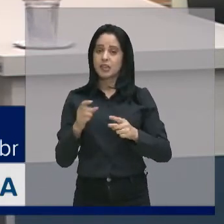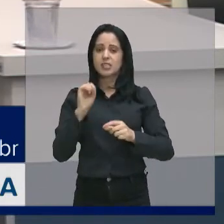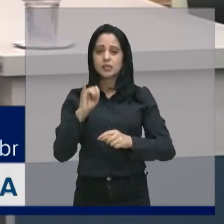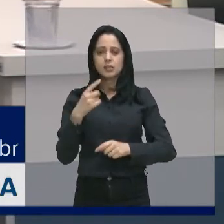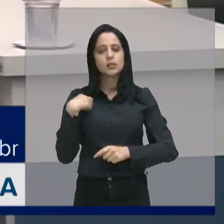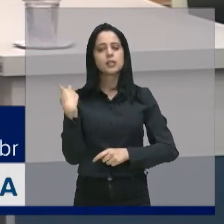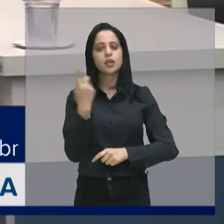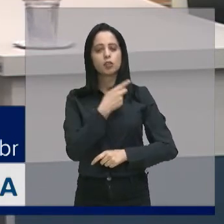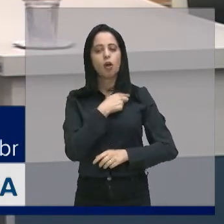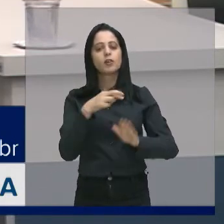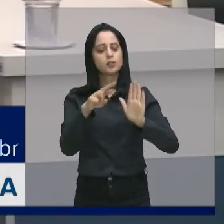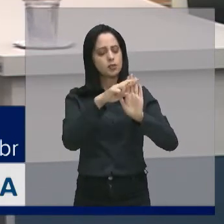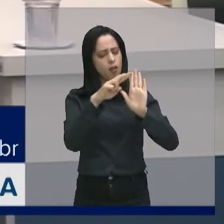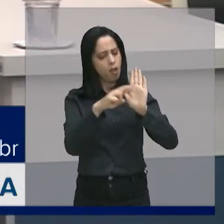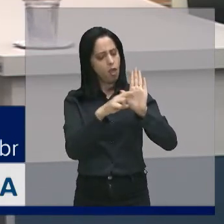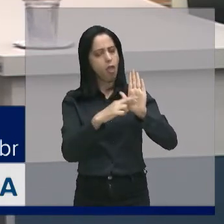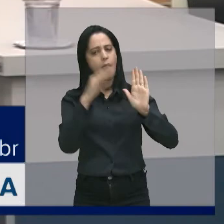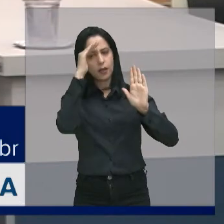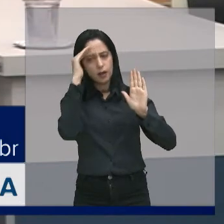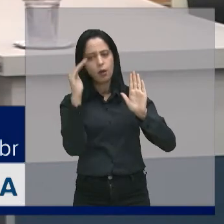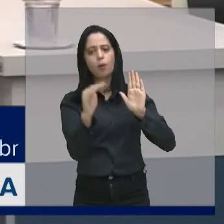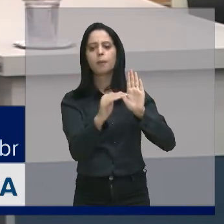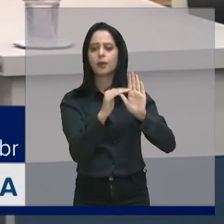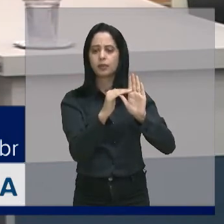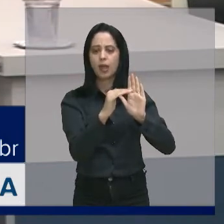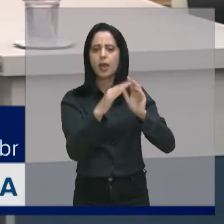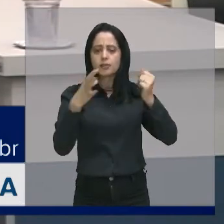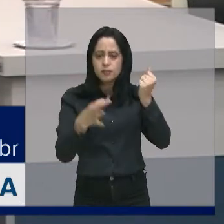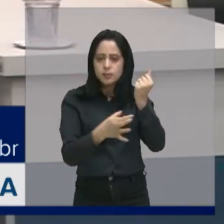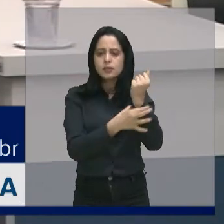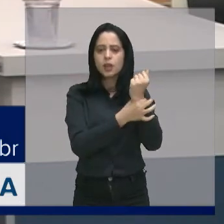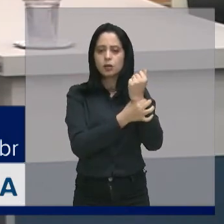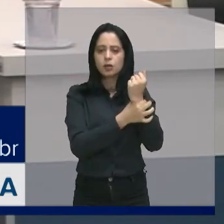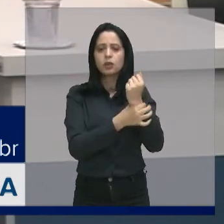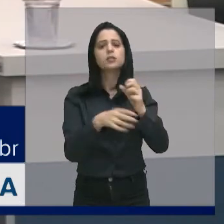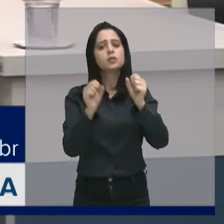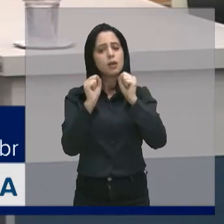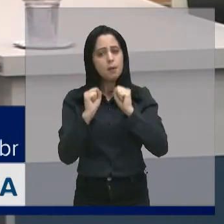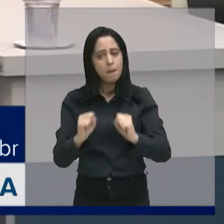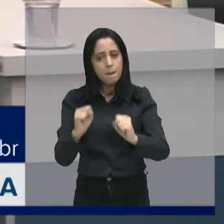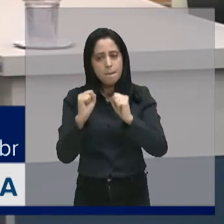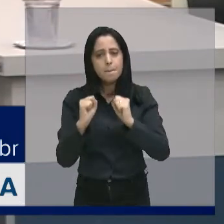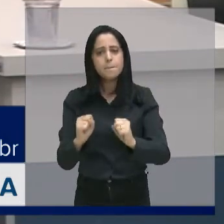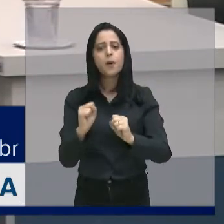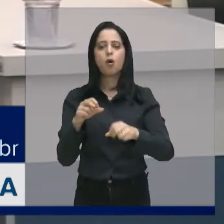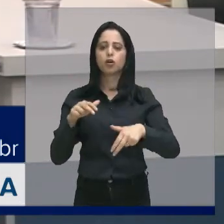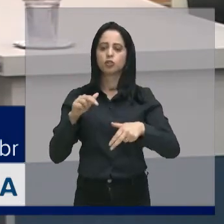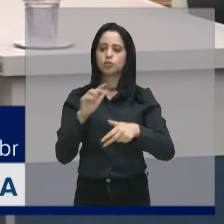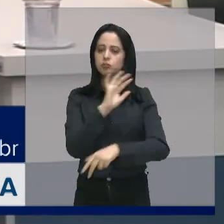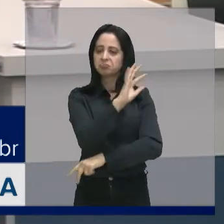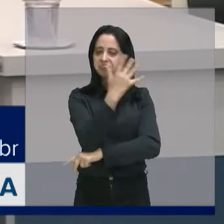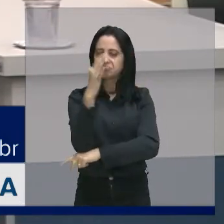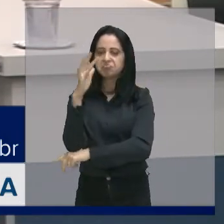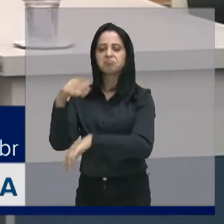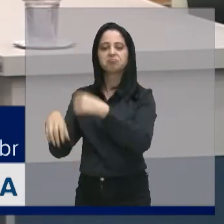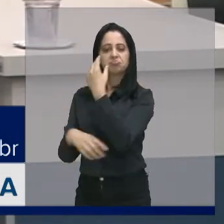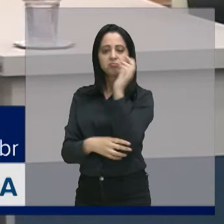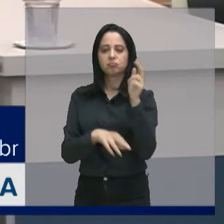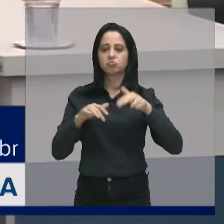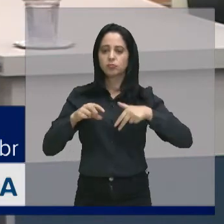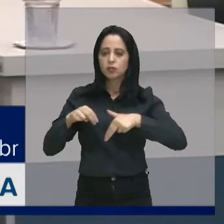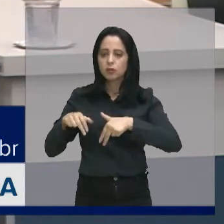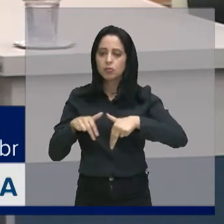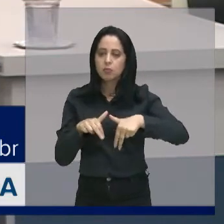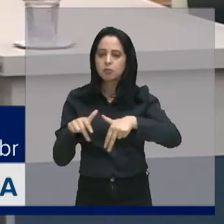seu esporte, faz o seu cuidado de saúde, utiliza seus meios de segurança, máscara,